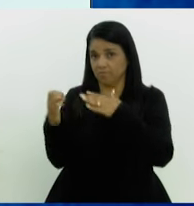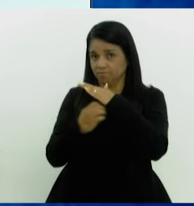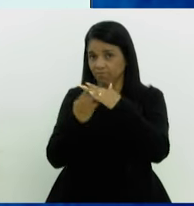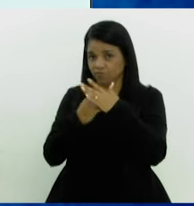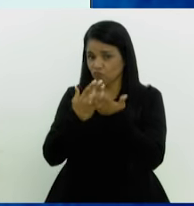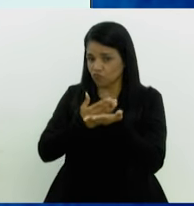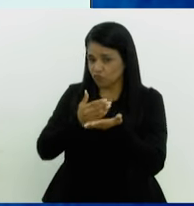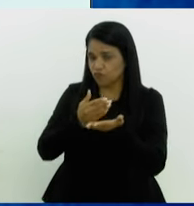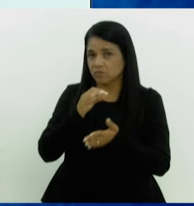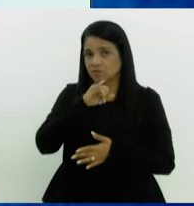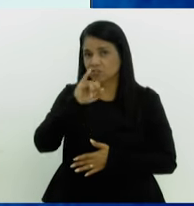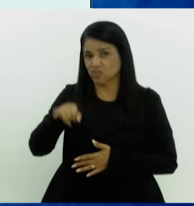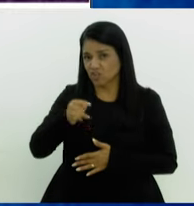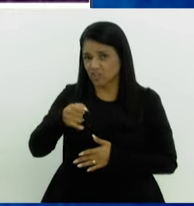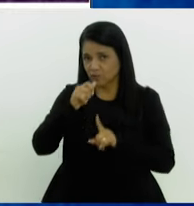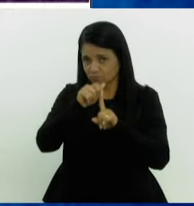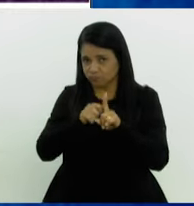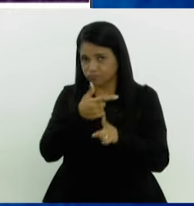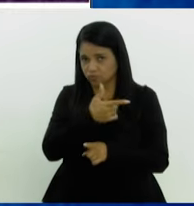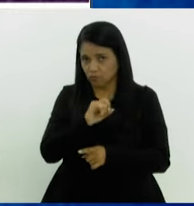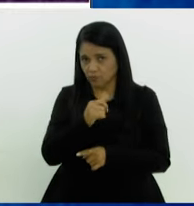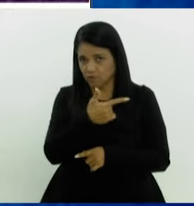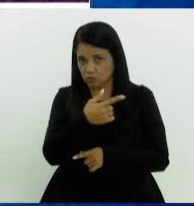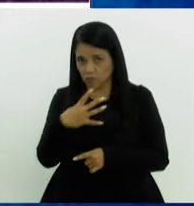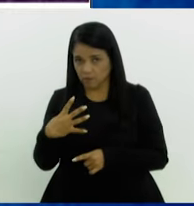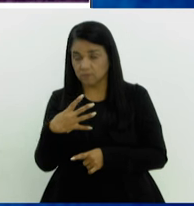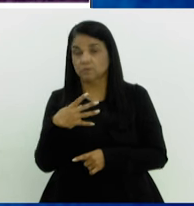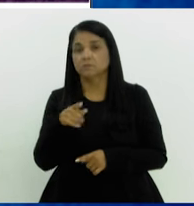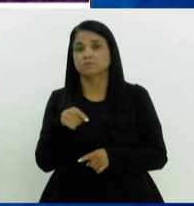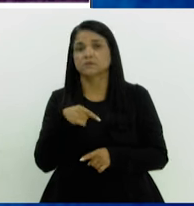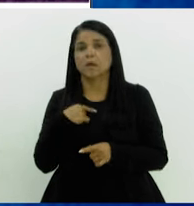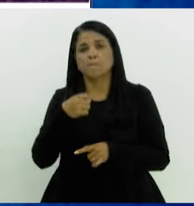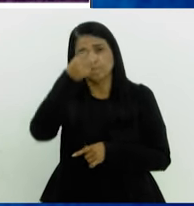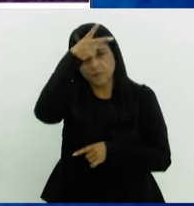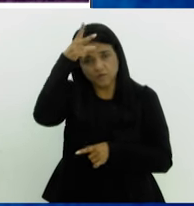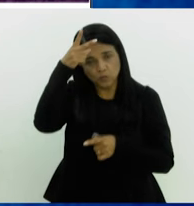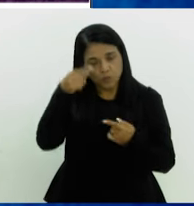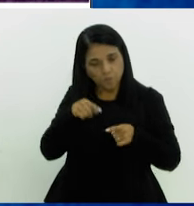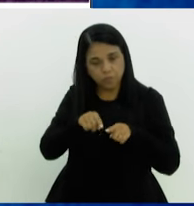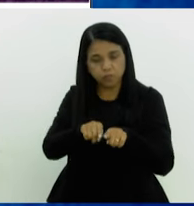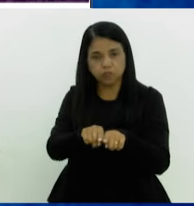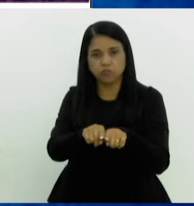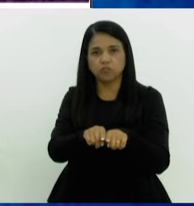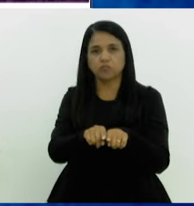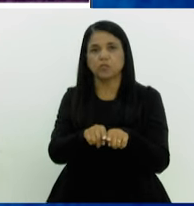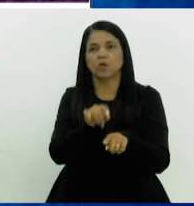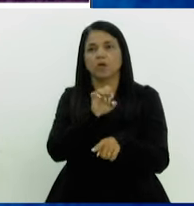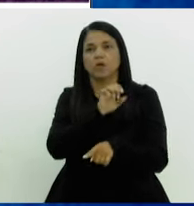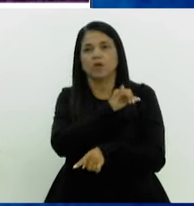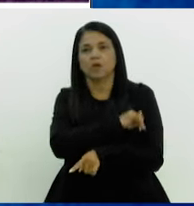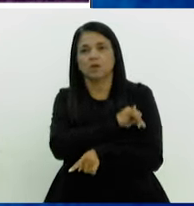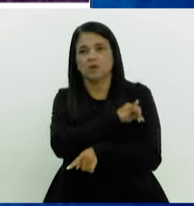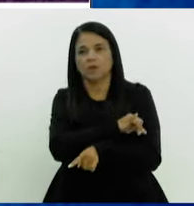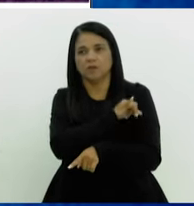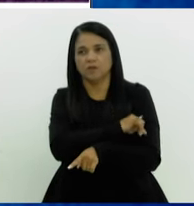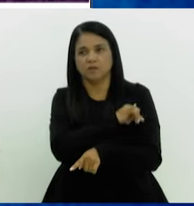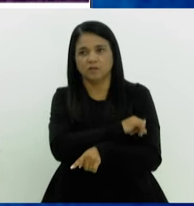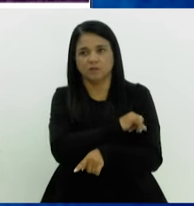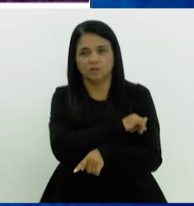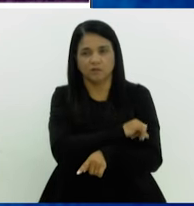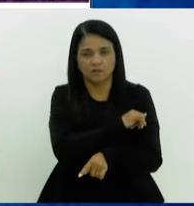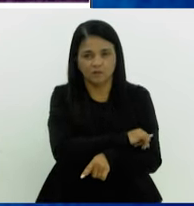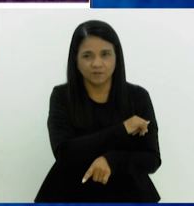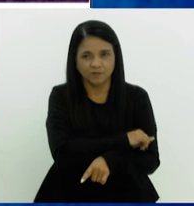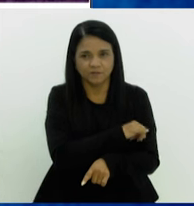início do ano pode passar com a prefeitura do Rio uma parceria com a Junior achievement Esse é um